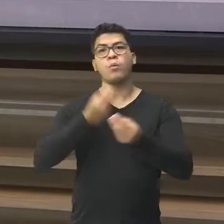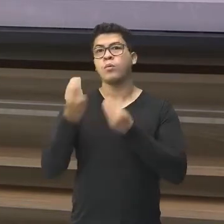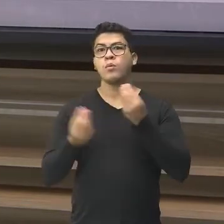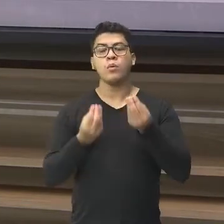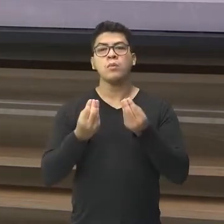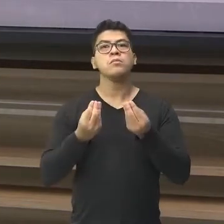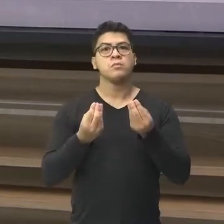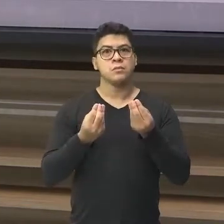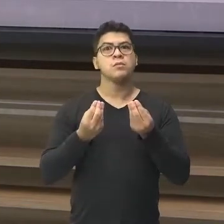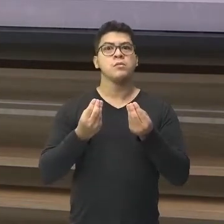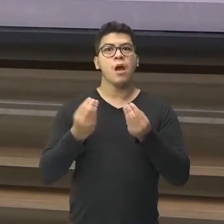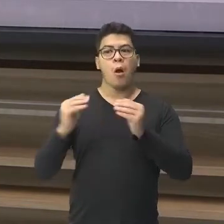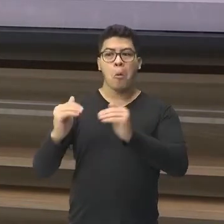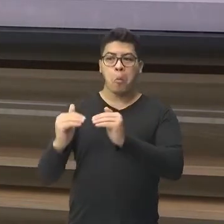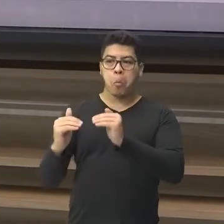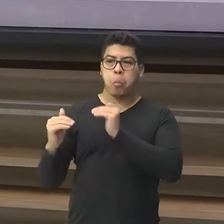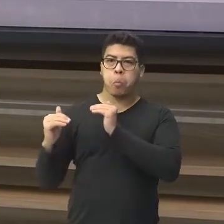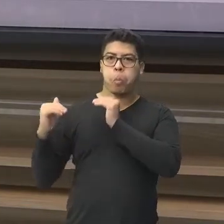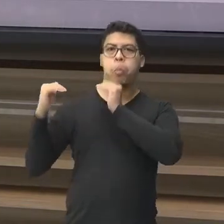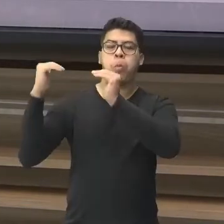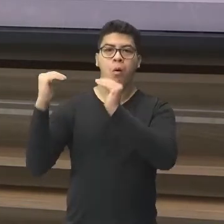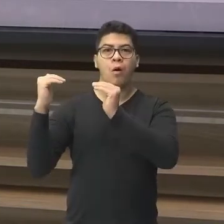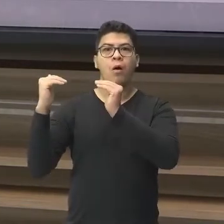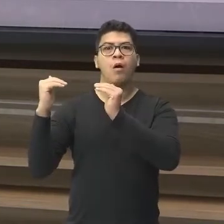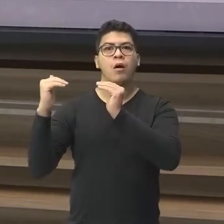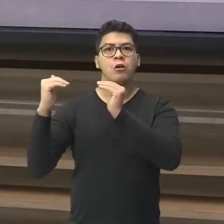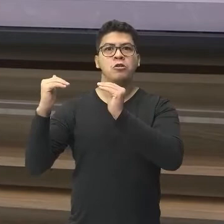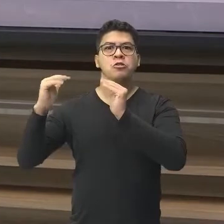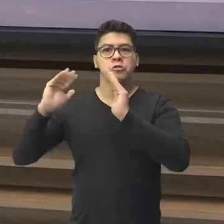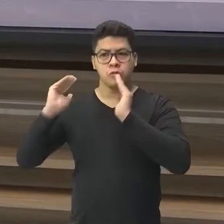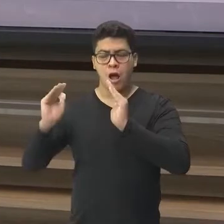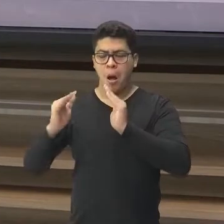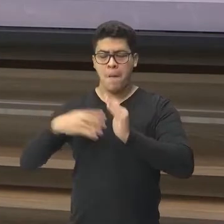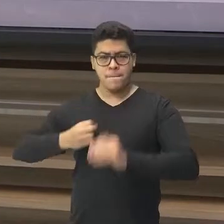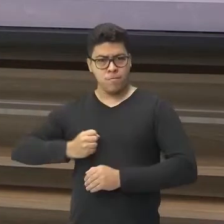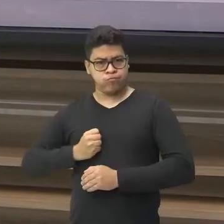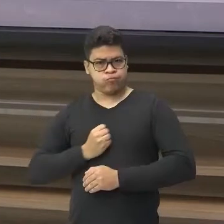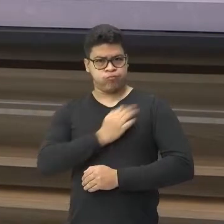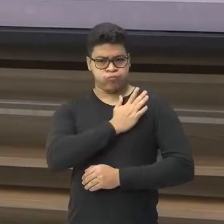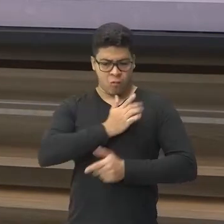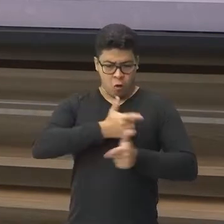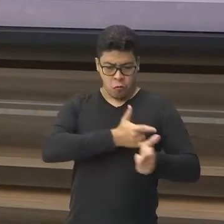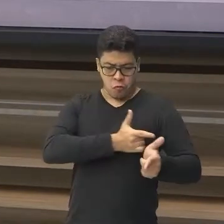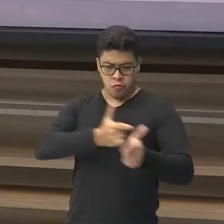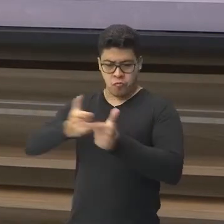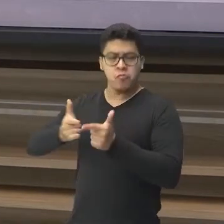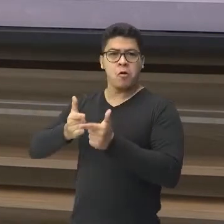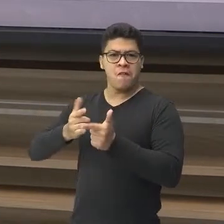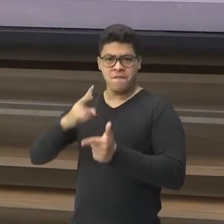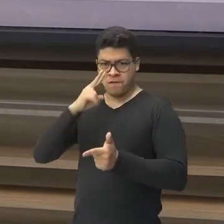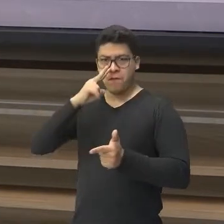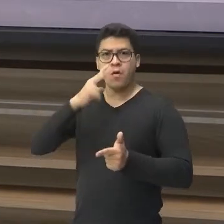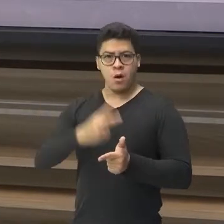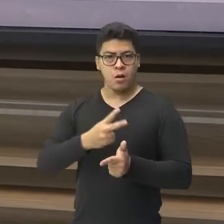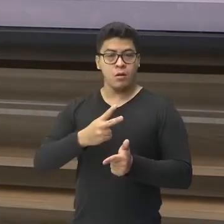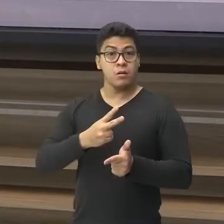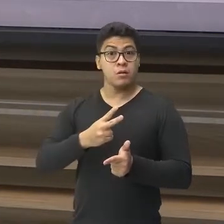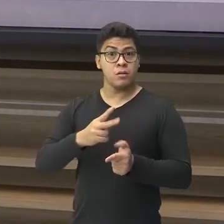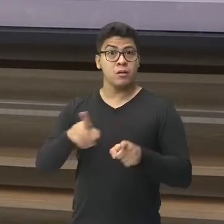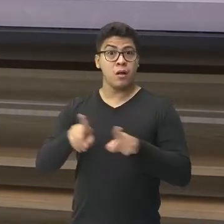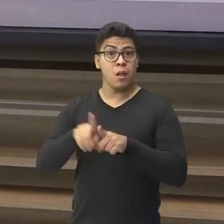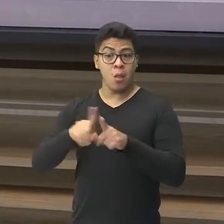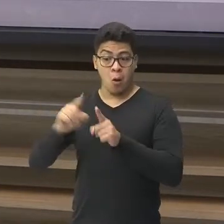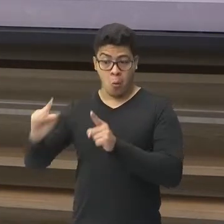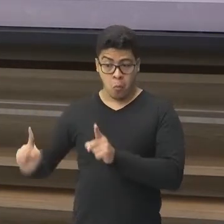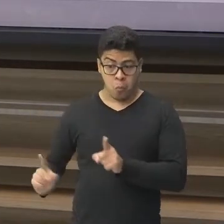de maior potência mundial, de potência mais militarizada do planeta. A partir do momento que eles entram na guerra,